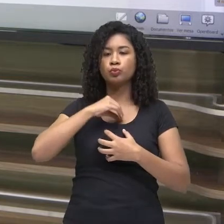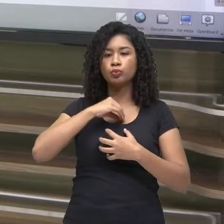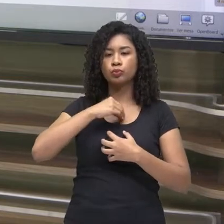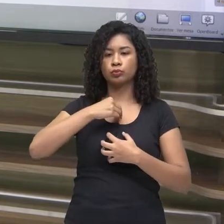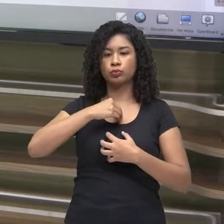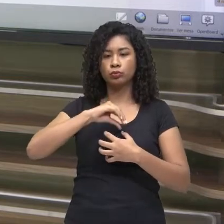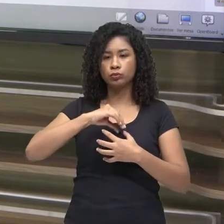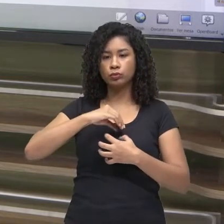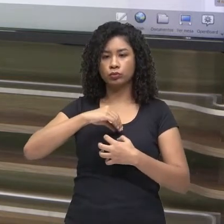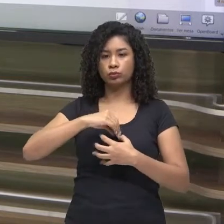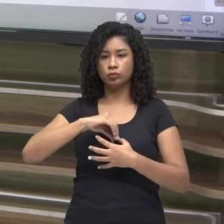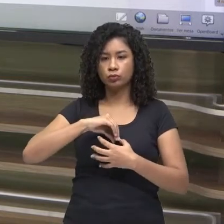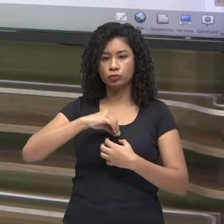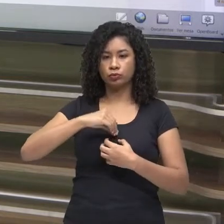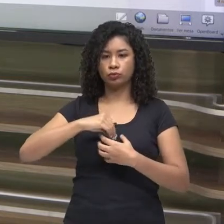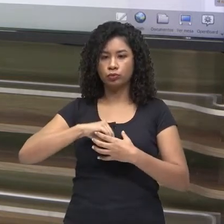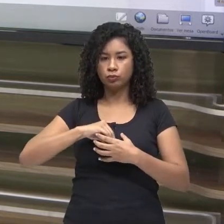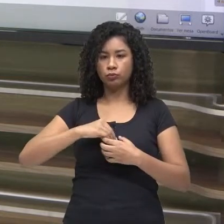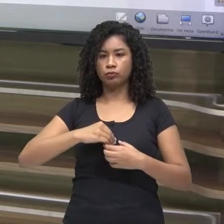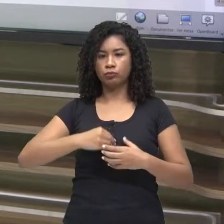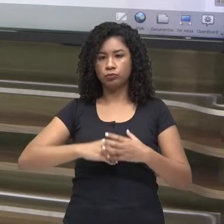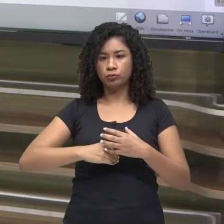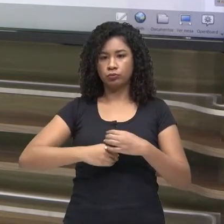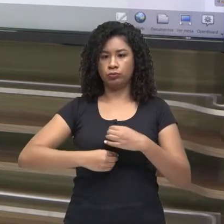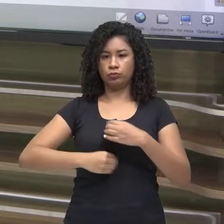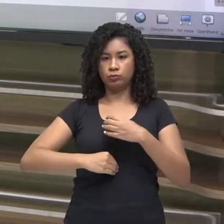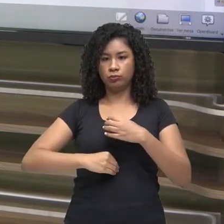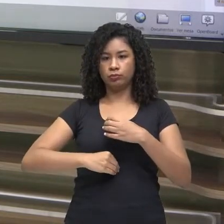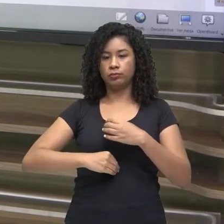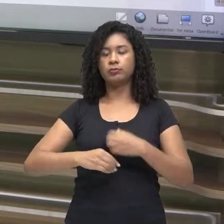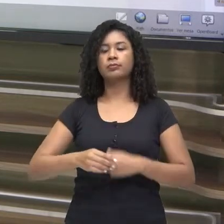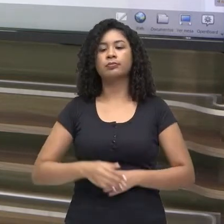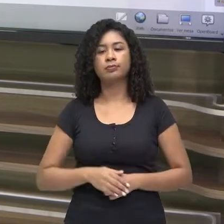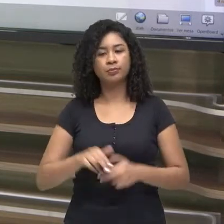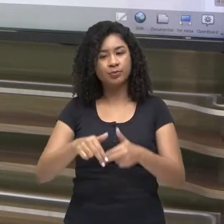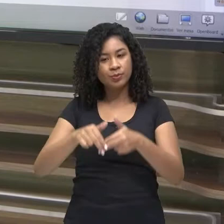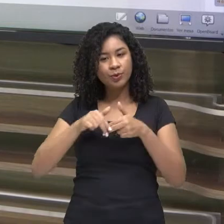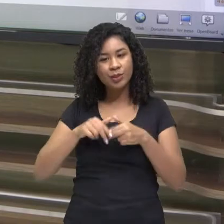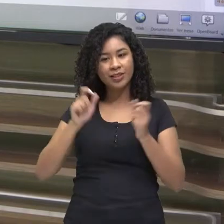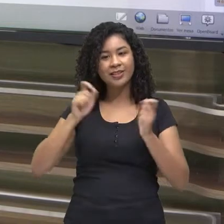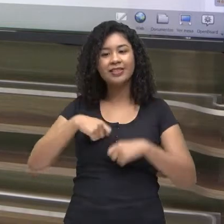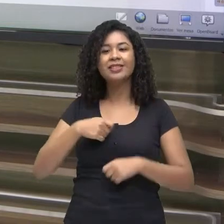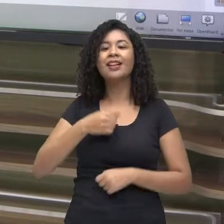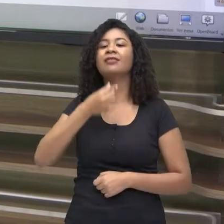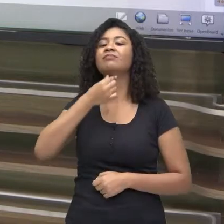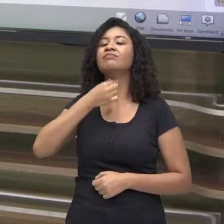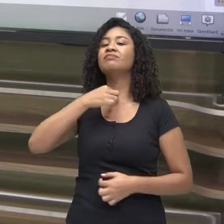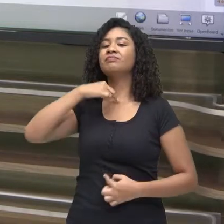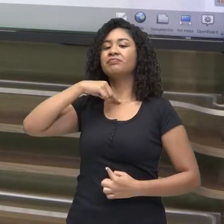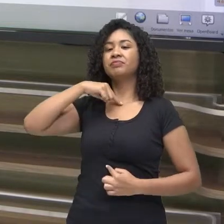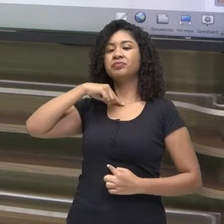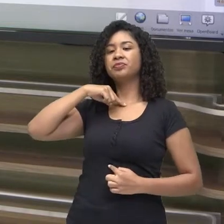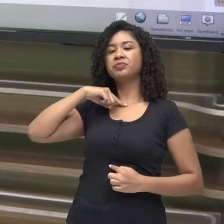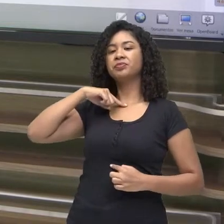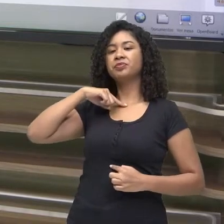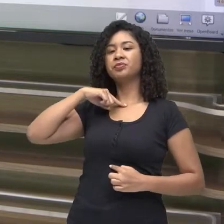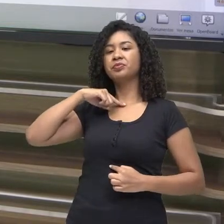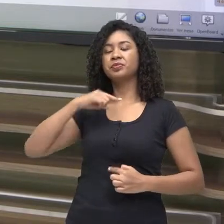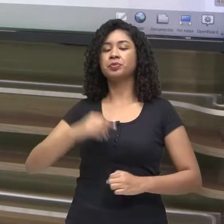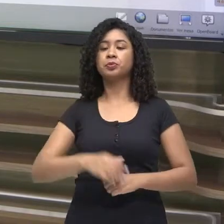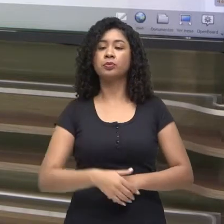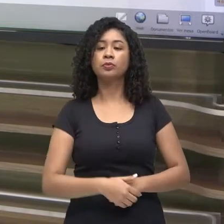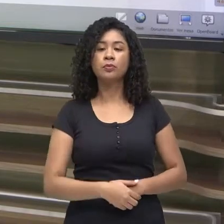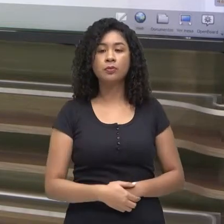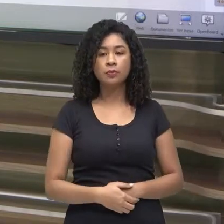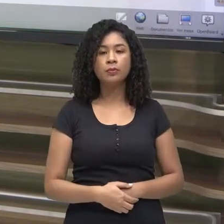Então, o esôfago é esse canal de comunicação entre a faringe que está aqui em cima e o nosso estômago. Quando a